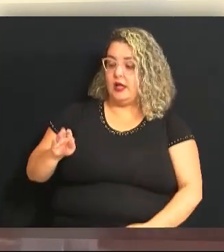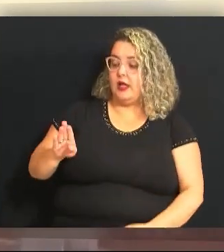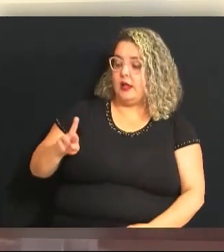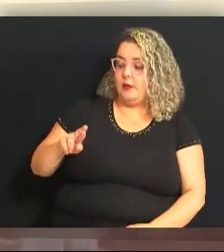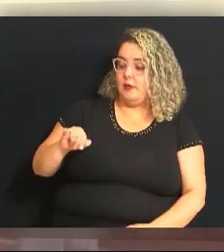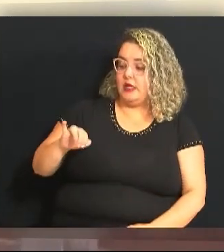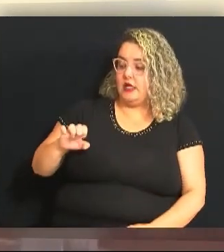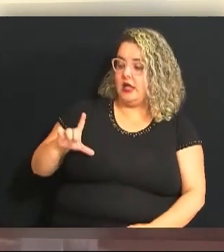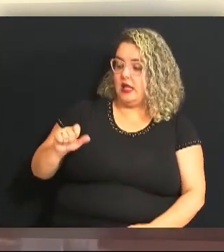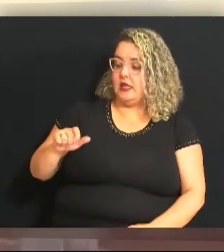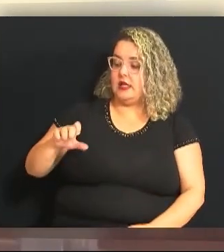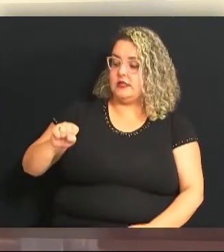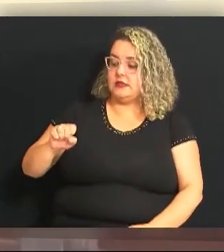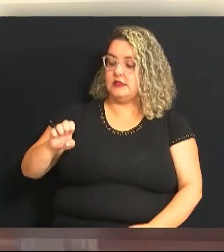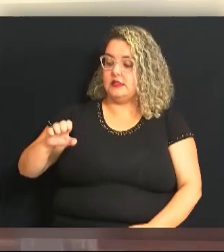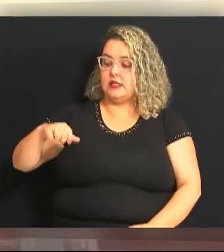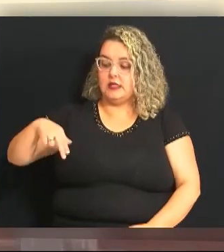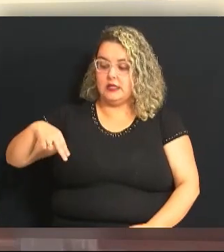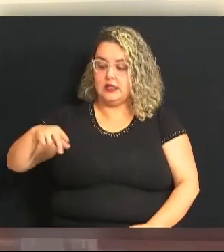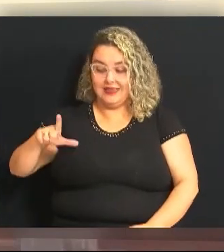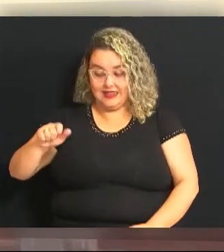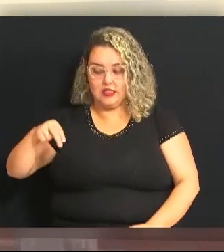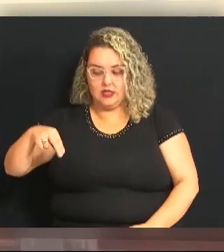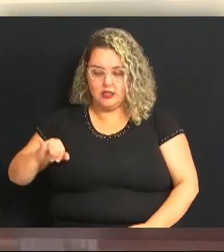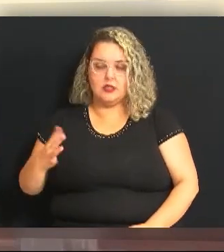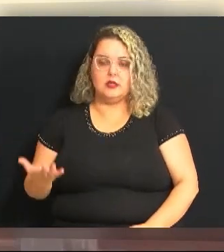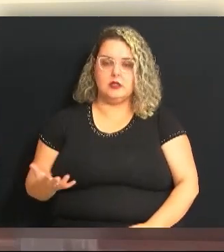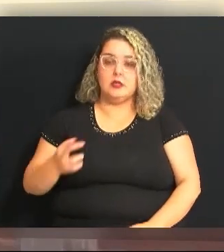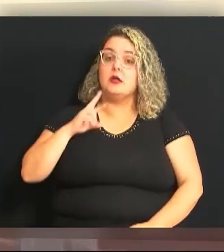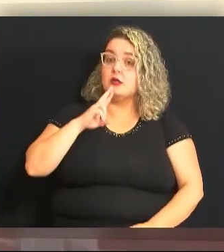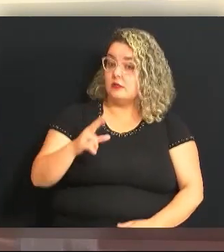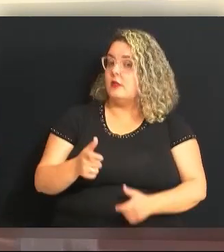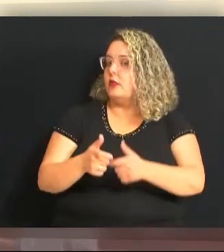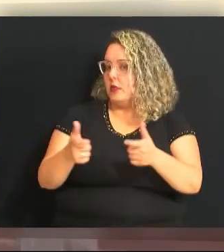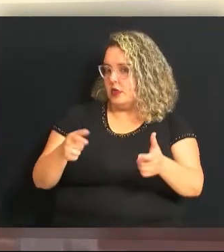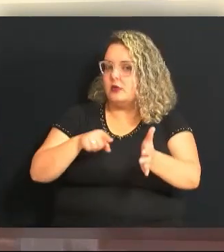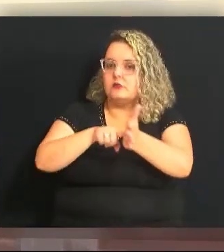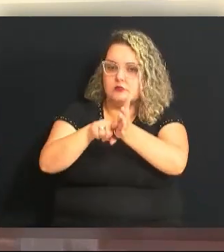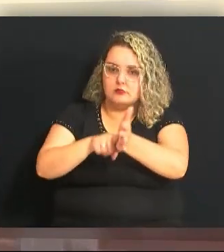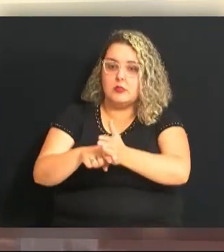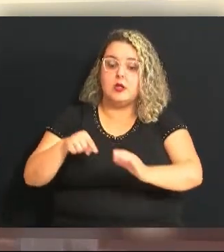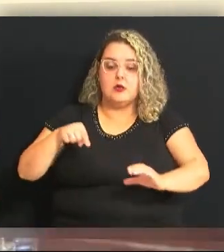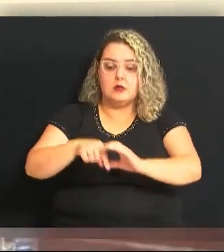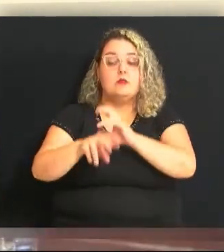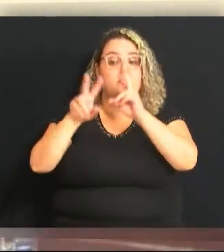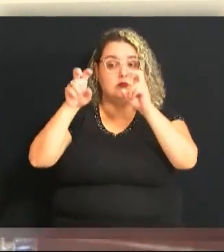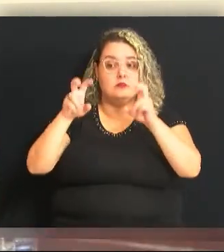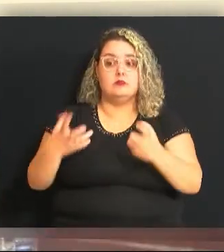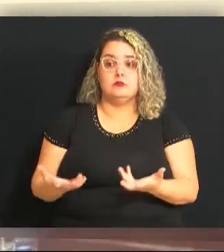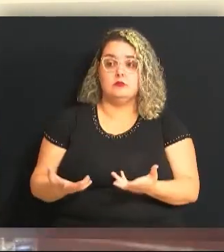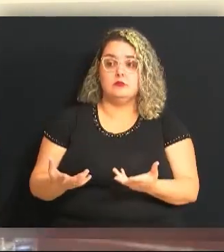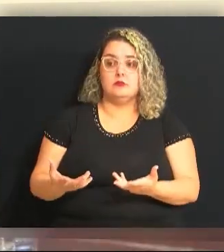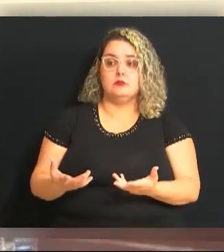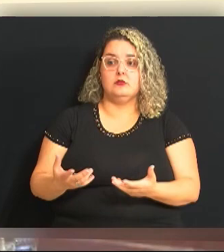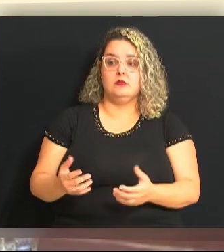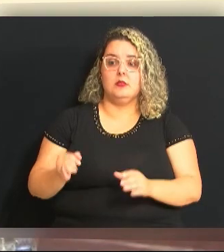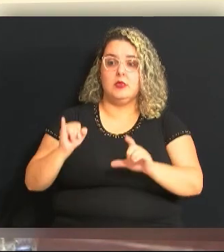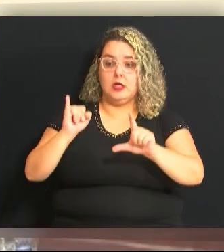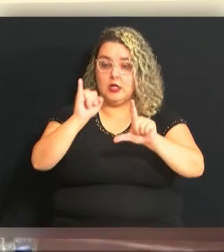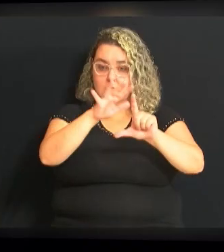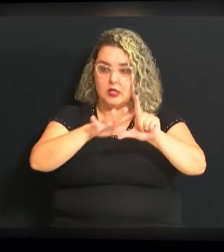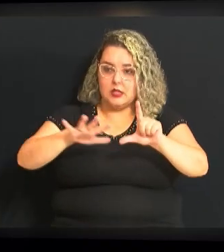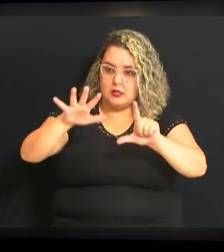Gabriela Celani, que respondeu boa parte das perguntas e ainda aprofundou o tema. Essa imagem é uma